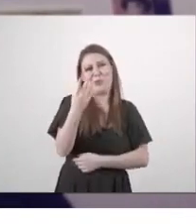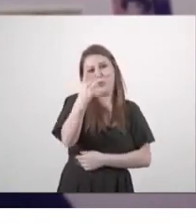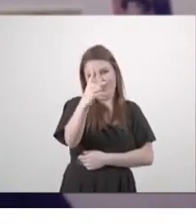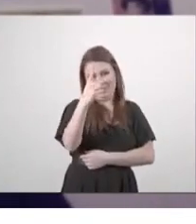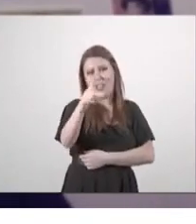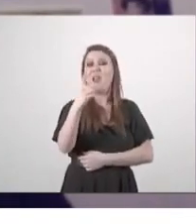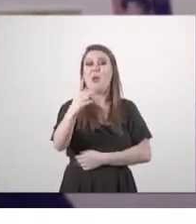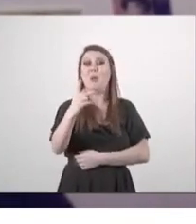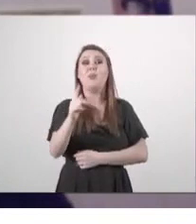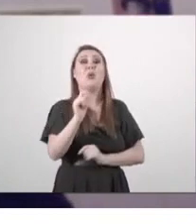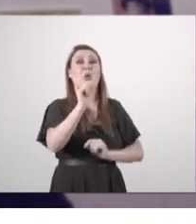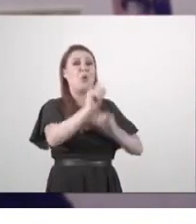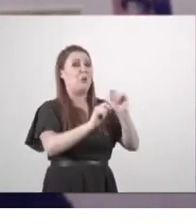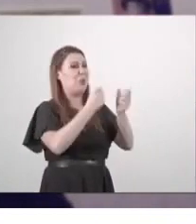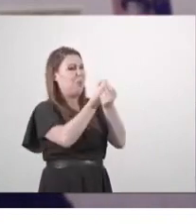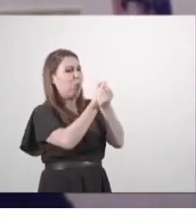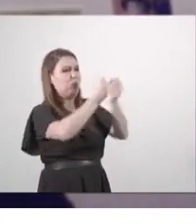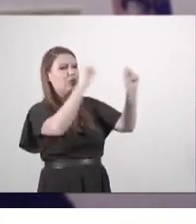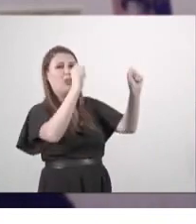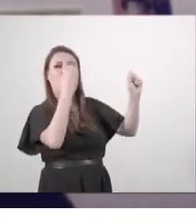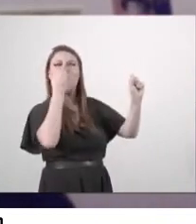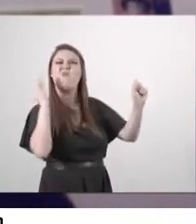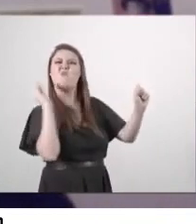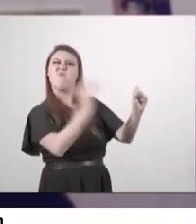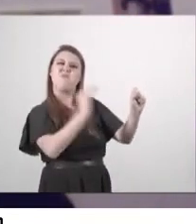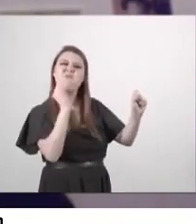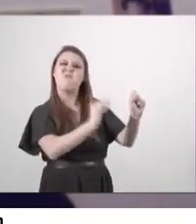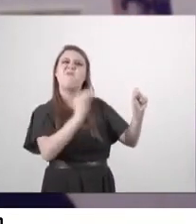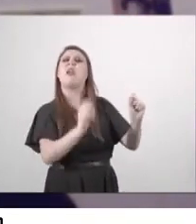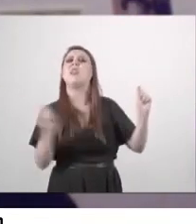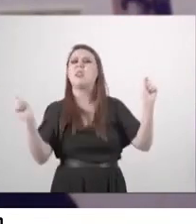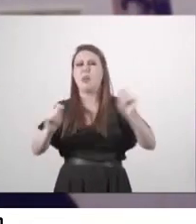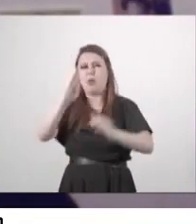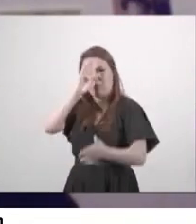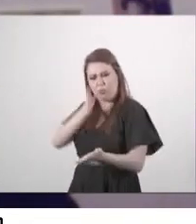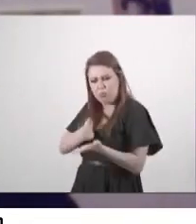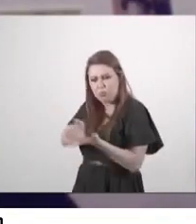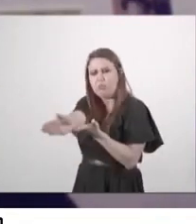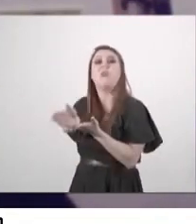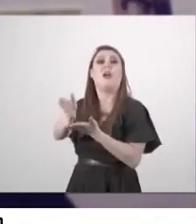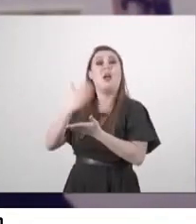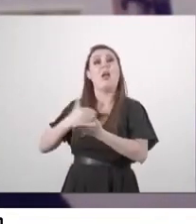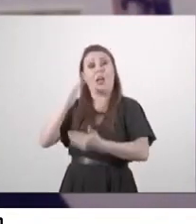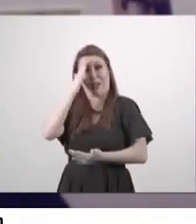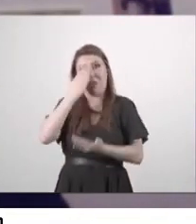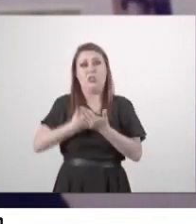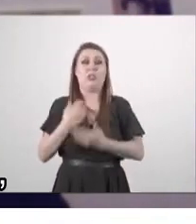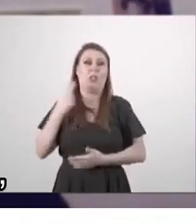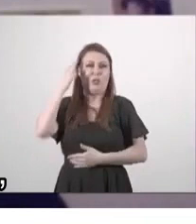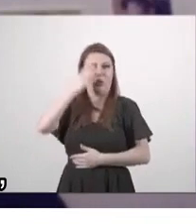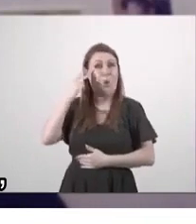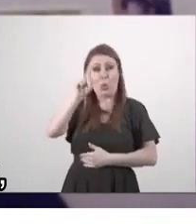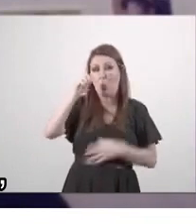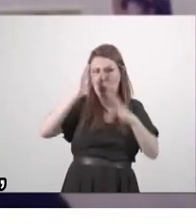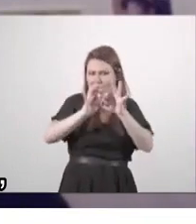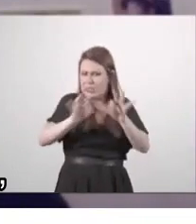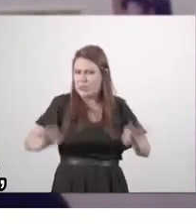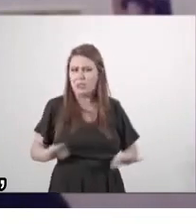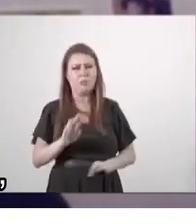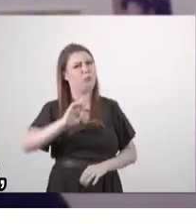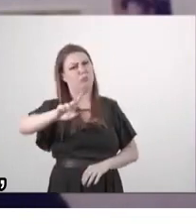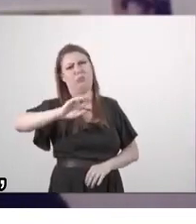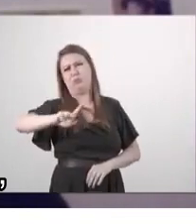bom sentido, o impossível. Acreditar nos sonhos e construir o futuro não é simples. Traz